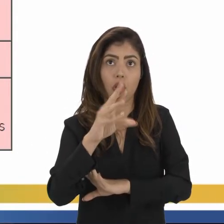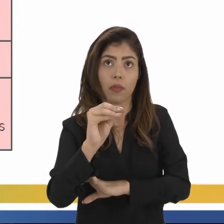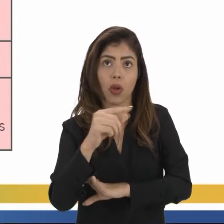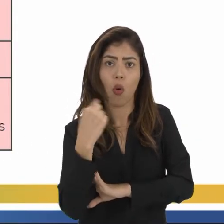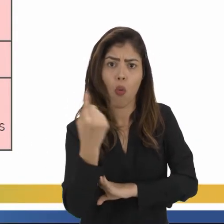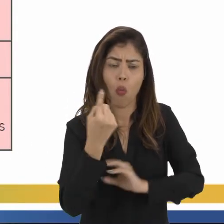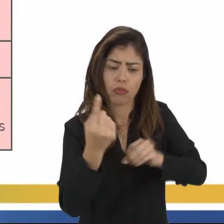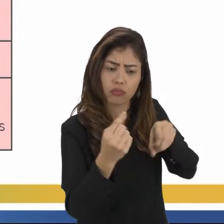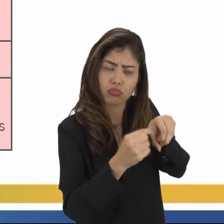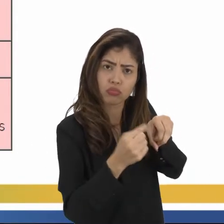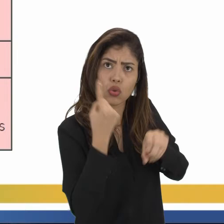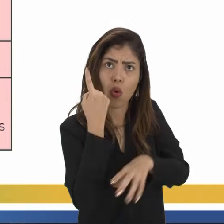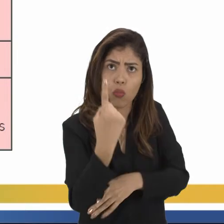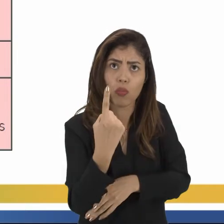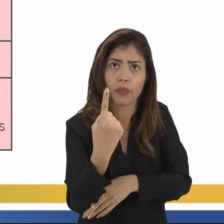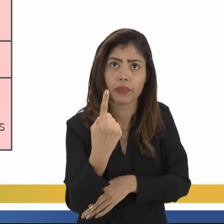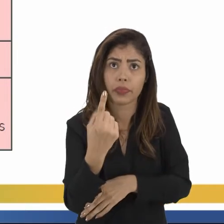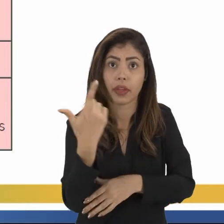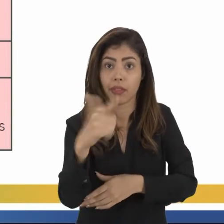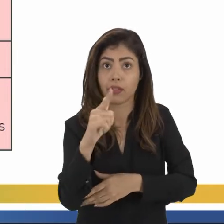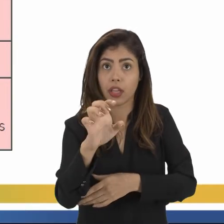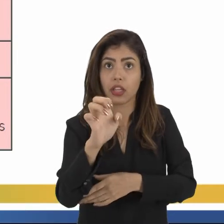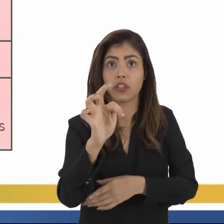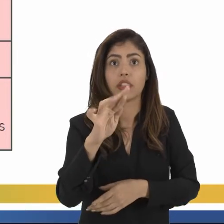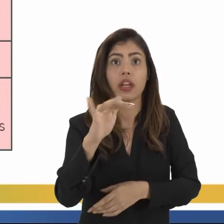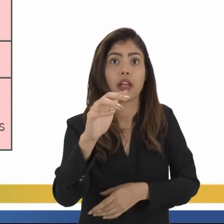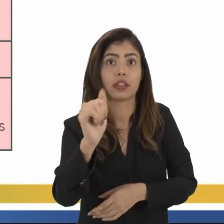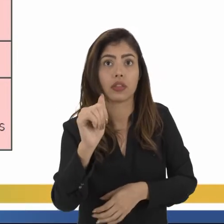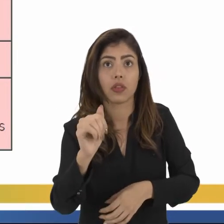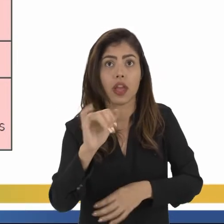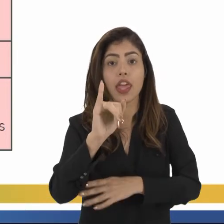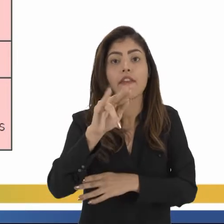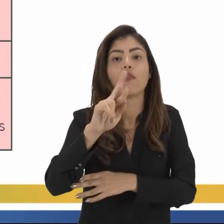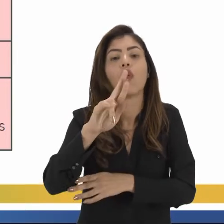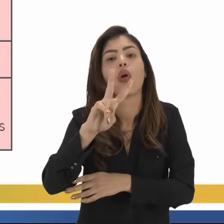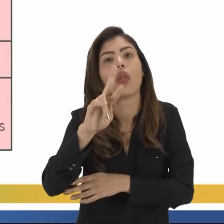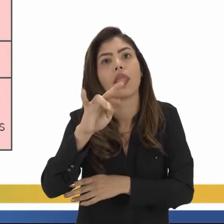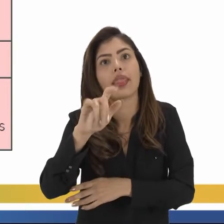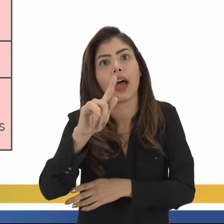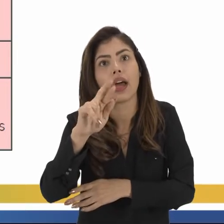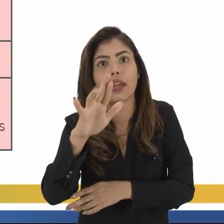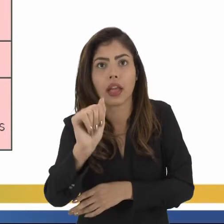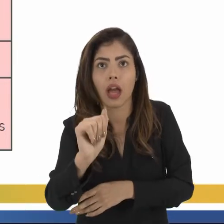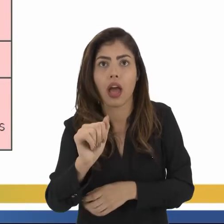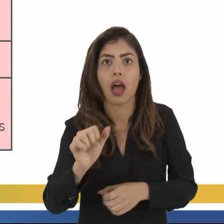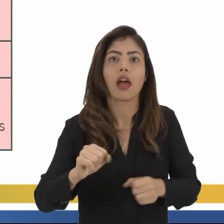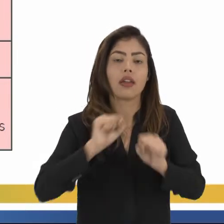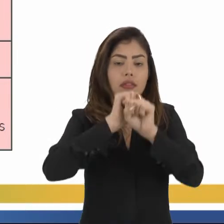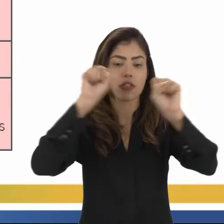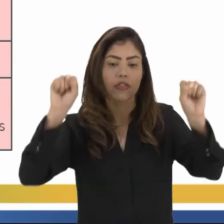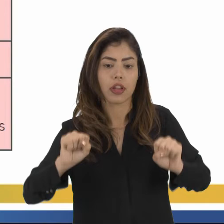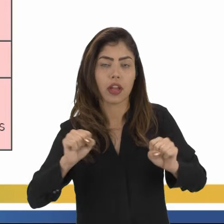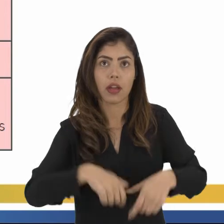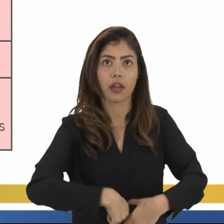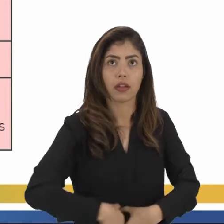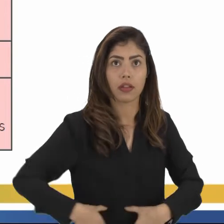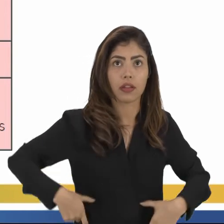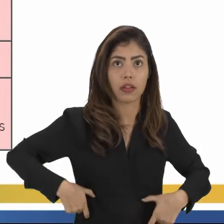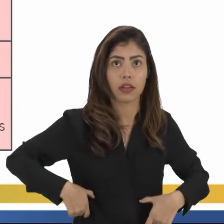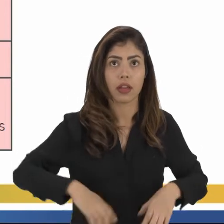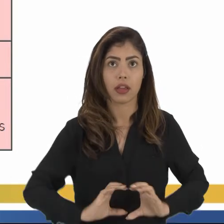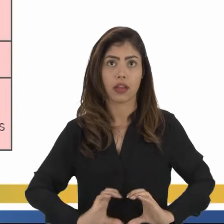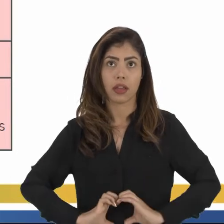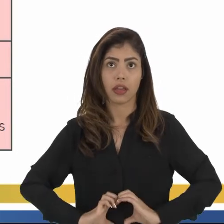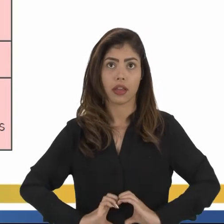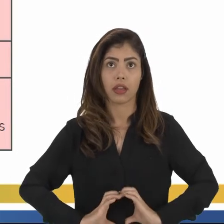único núcleo e sem estriações. Sua contração é totalmente involuntária e se encontra no sistema digestório,